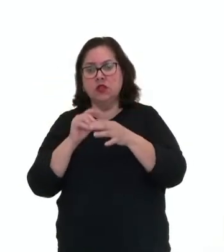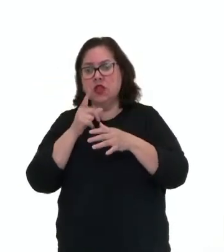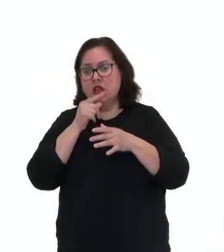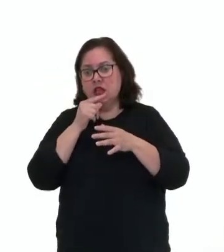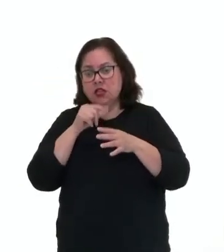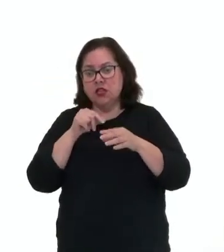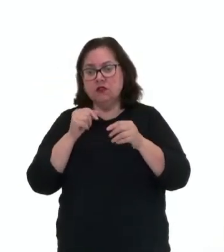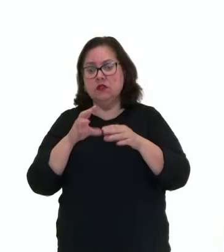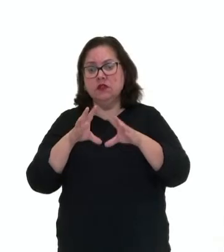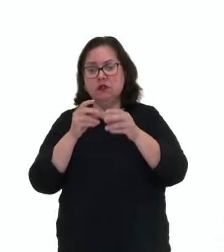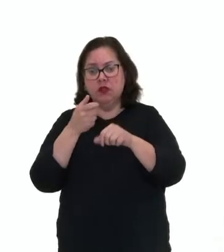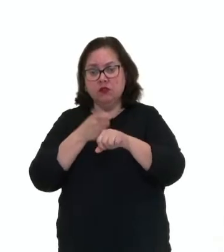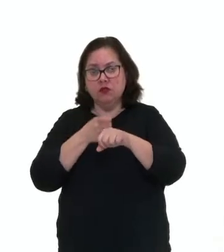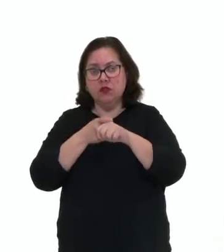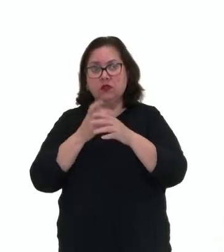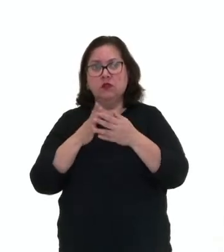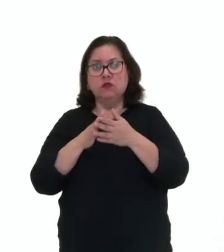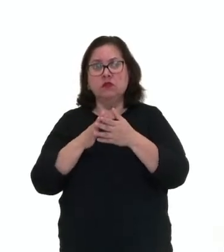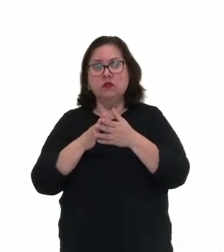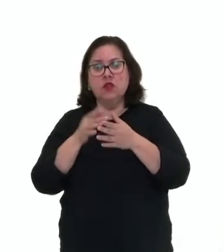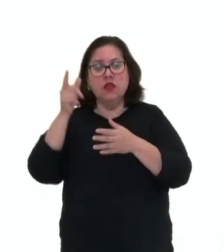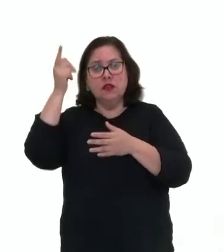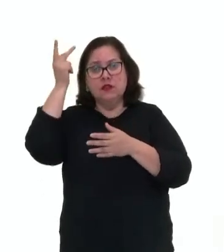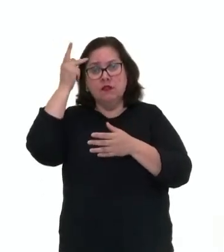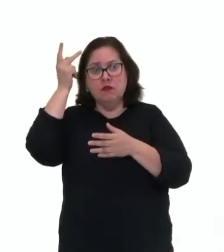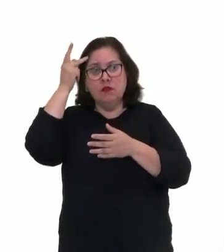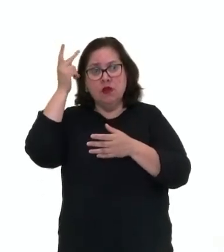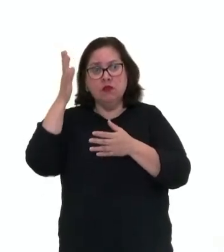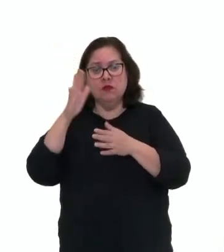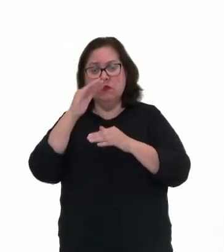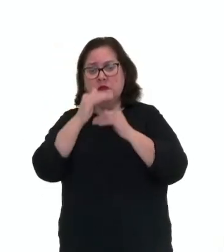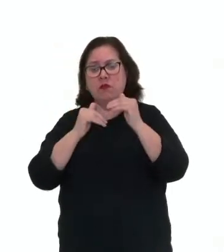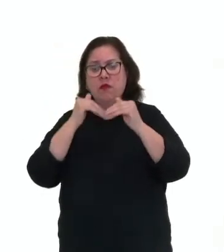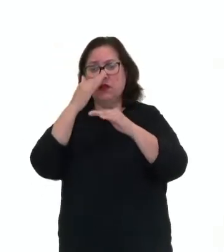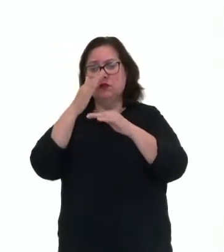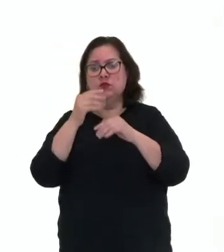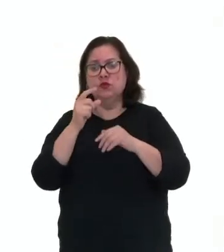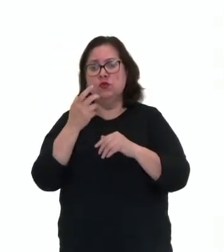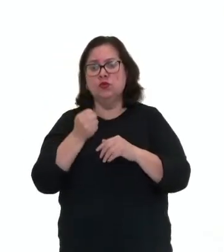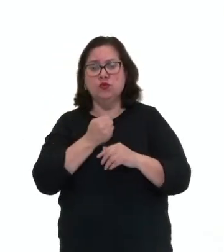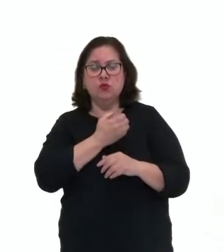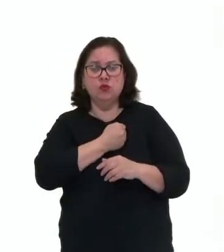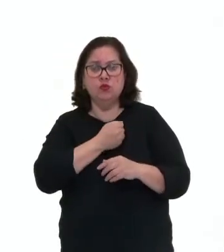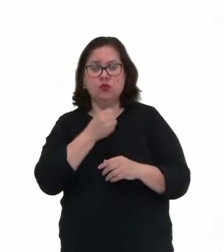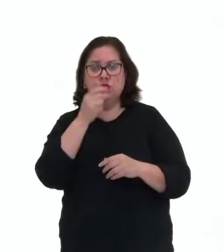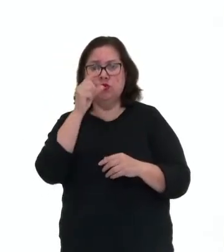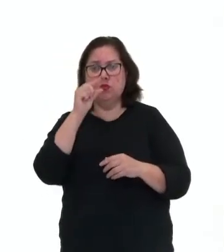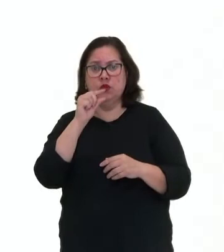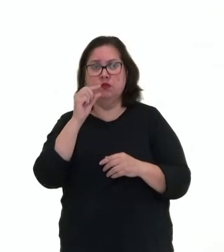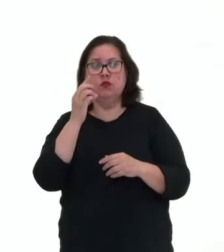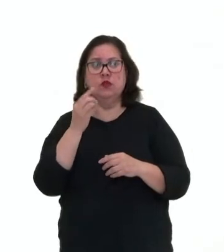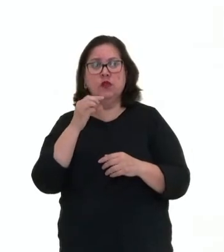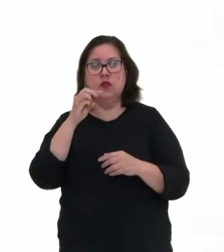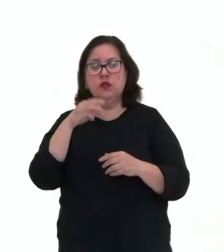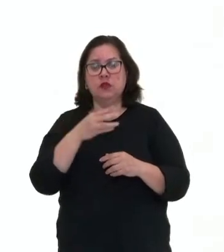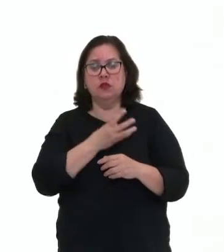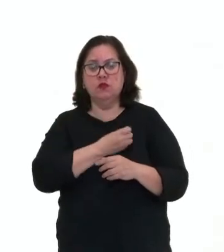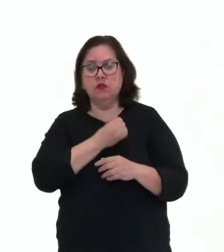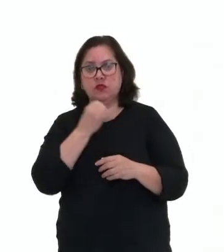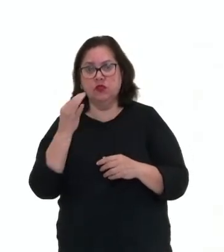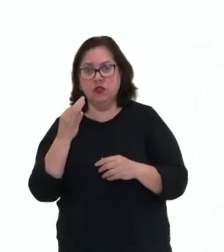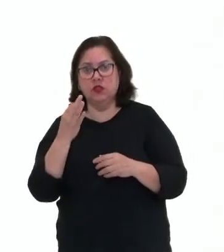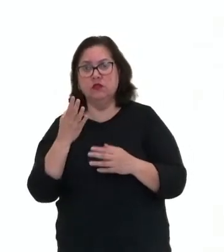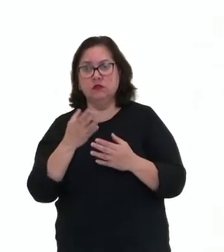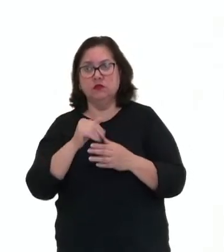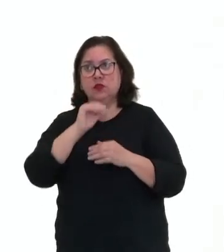ou sólidas, né? São Paulo, por exemplo, ele passa do número mínimo de microgramas de quantidade de